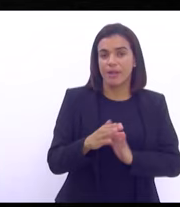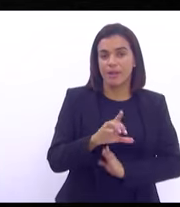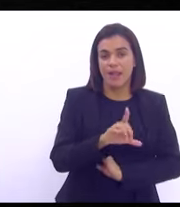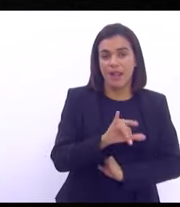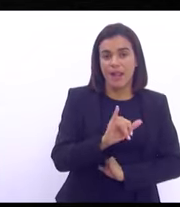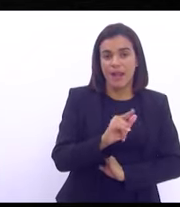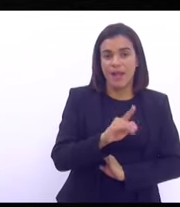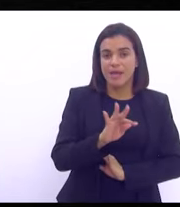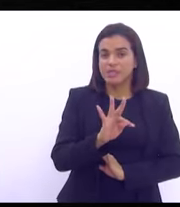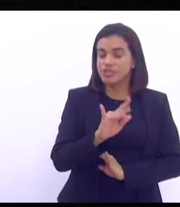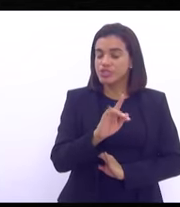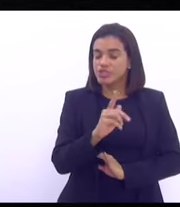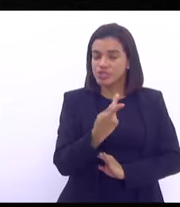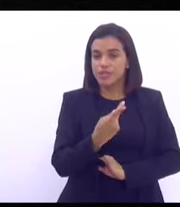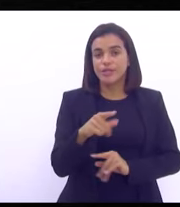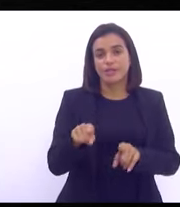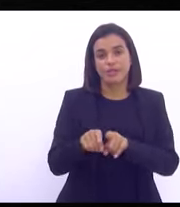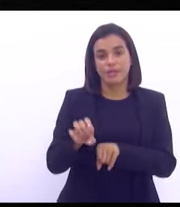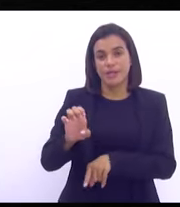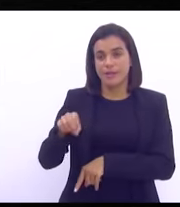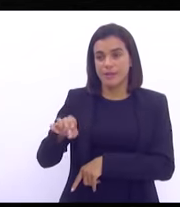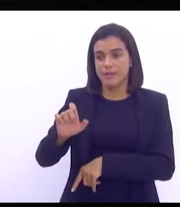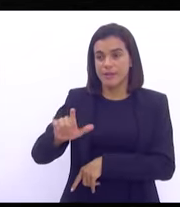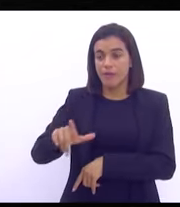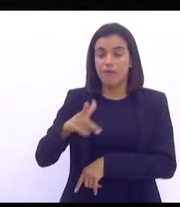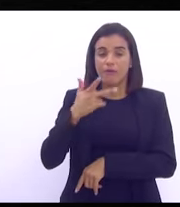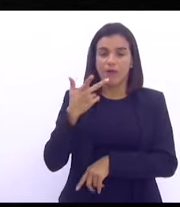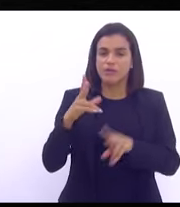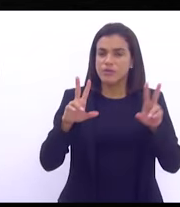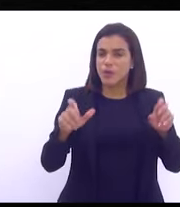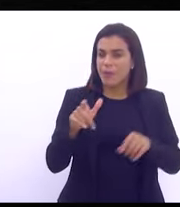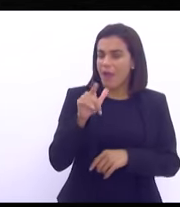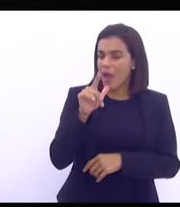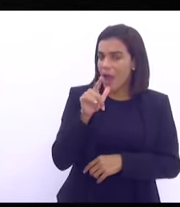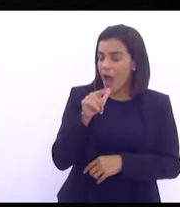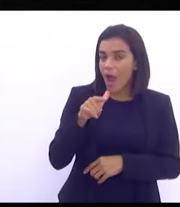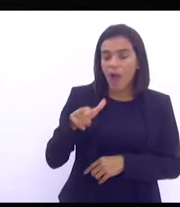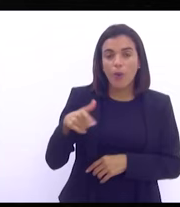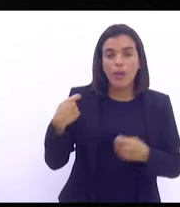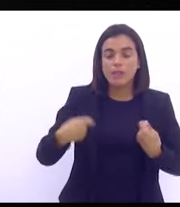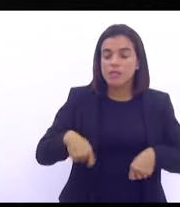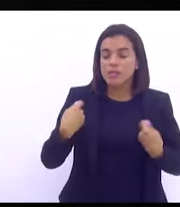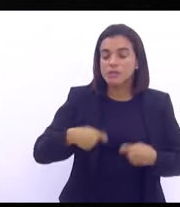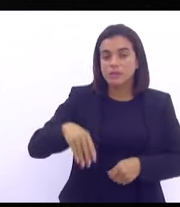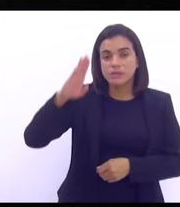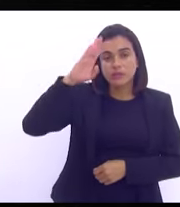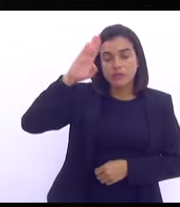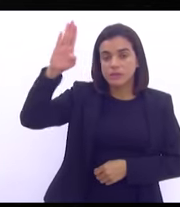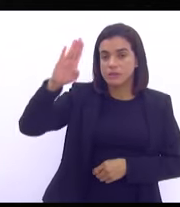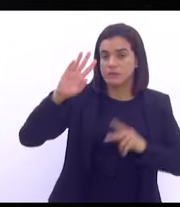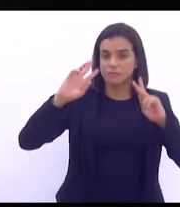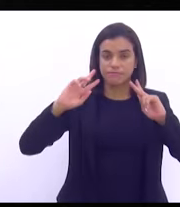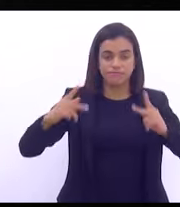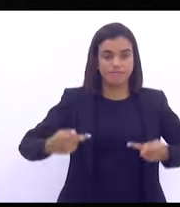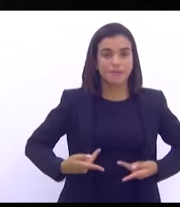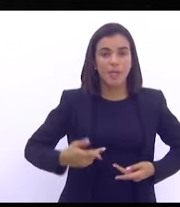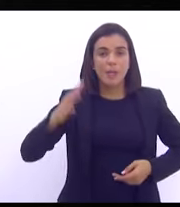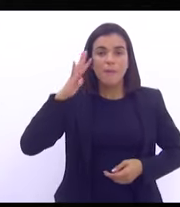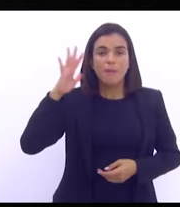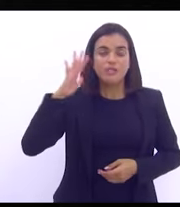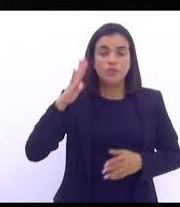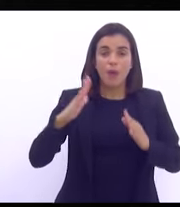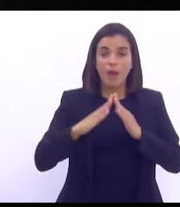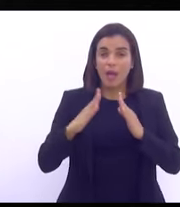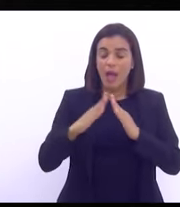levando em conta, deputado Luiz Paulo, que quando a gente fala de água, a água é um bem essencial à humanidade. Imagina uma casa com calor de